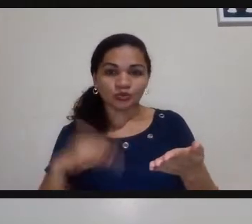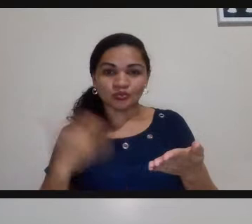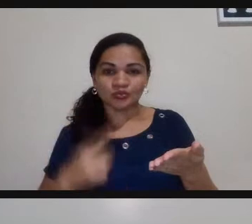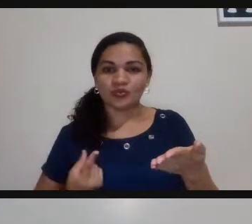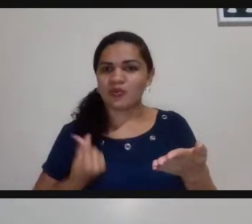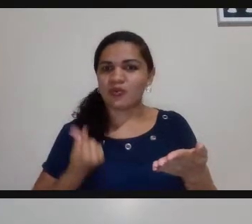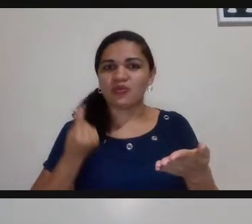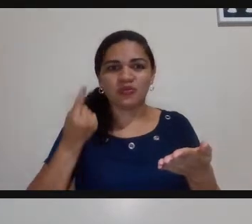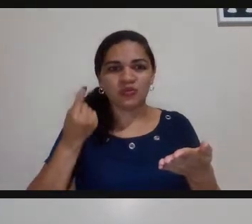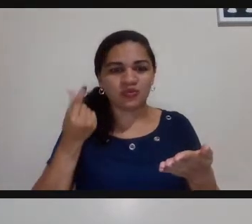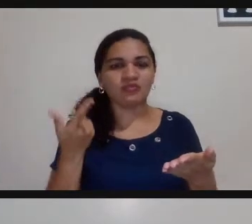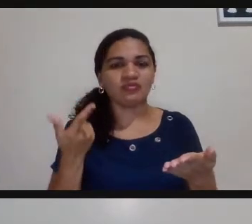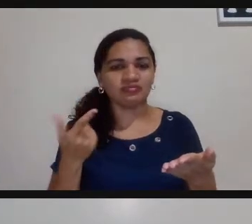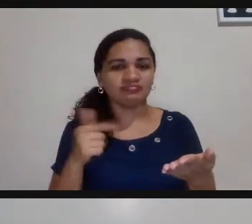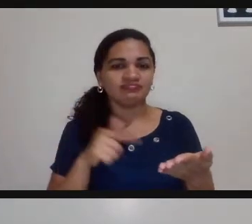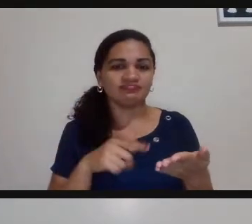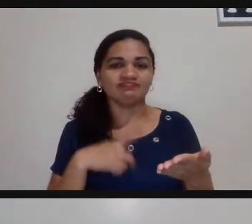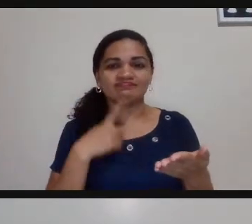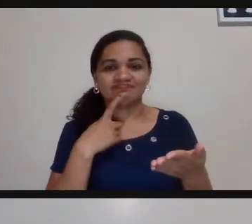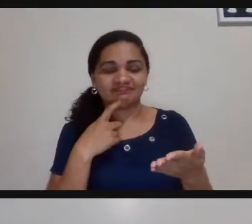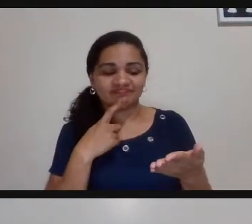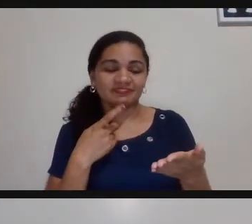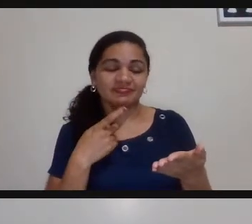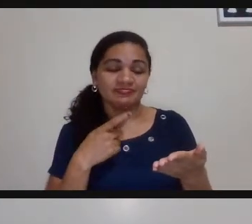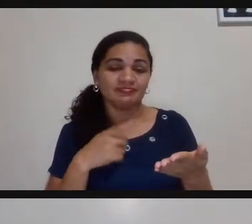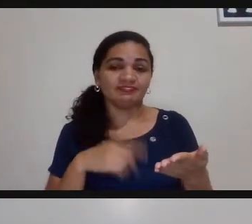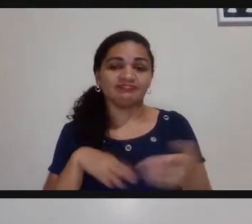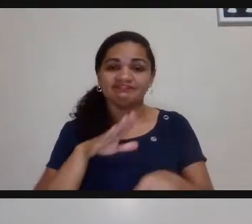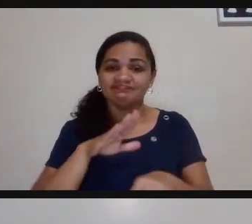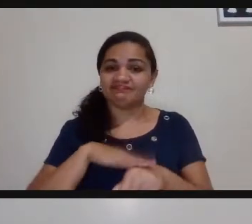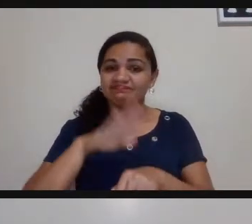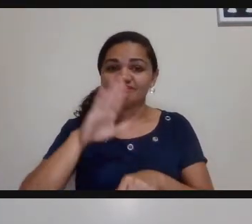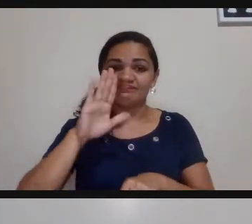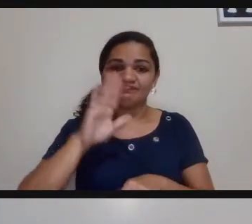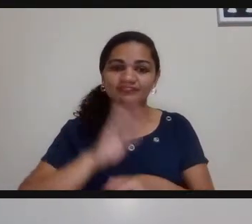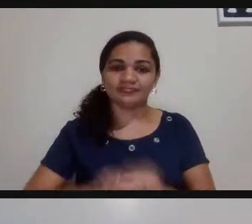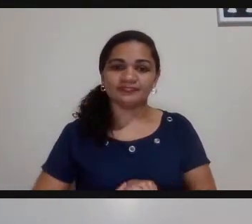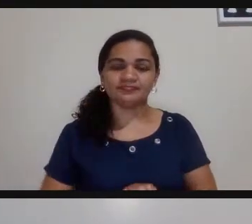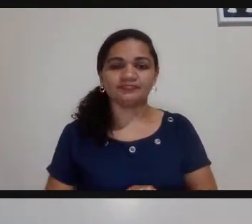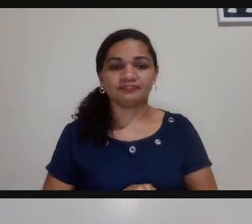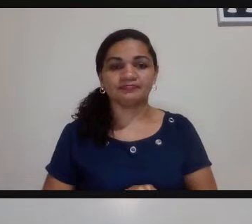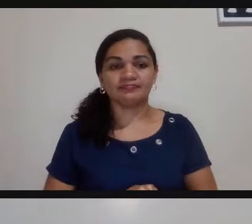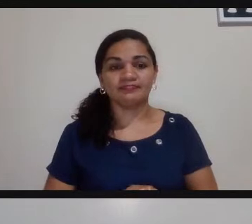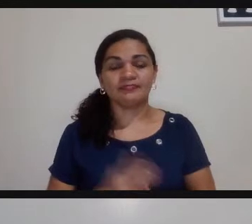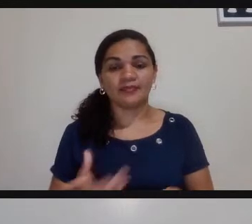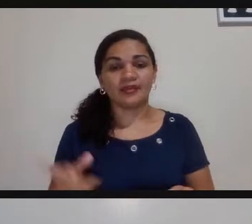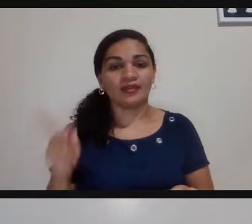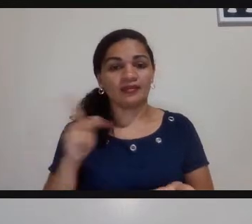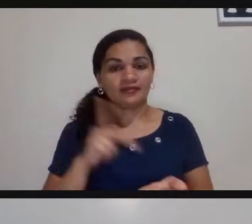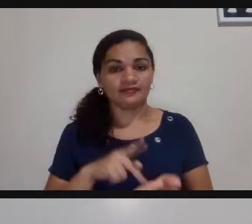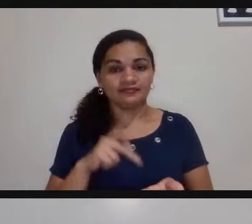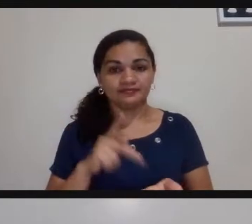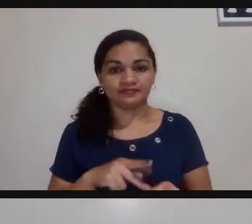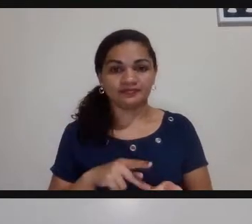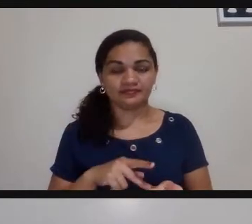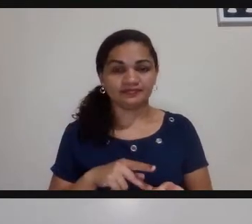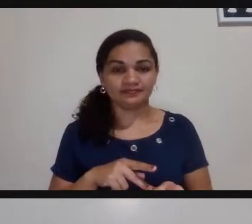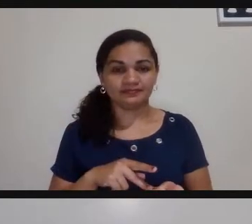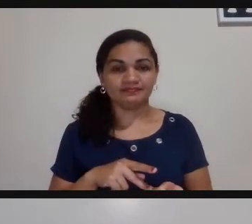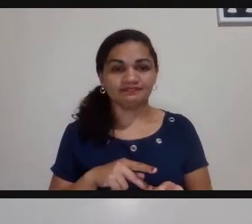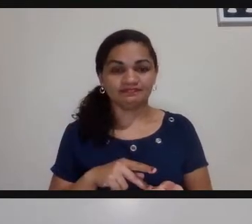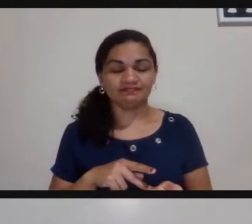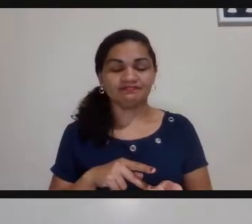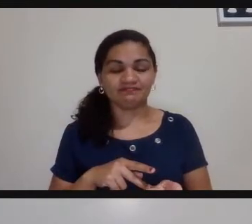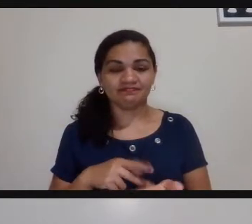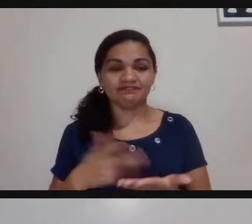vermelha tá ficando mais caro ainda mais a gente tem na verdade é essas